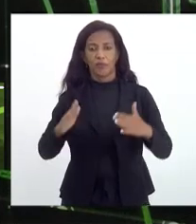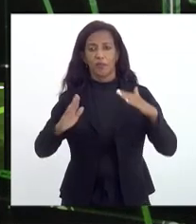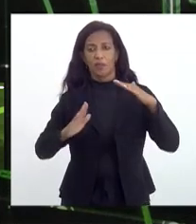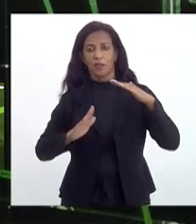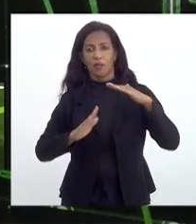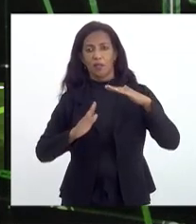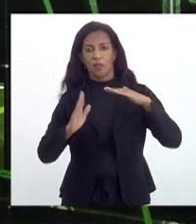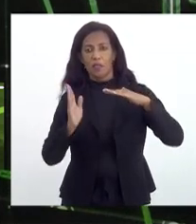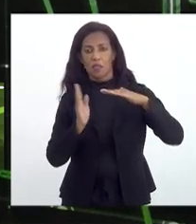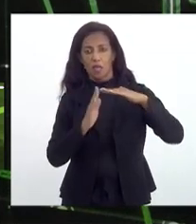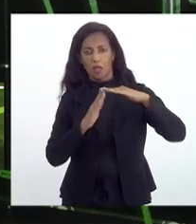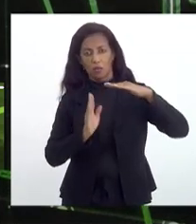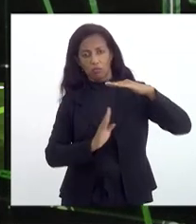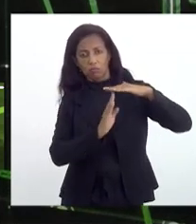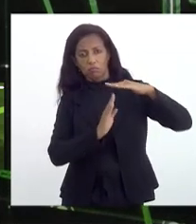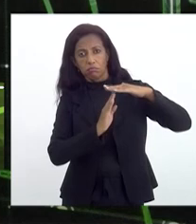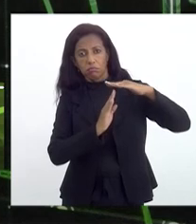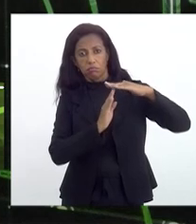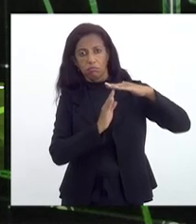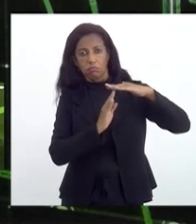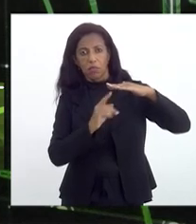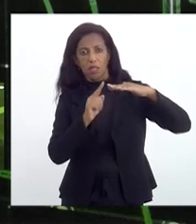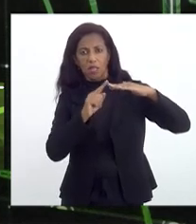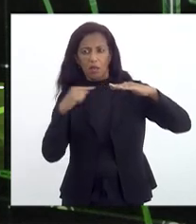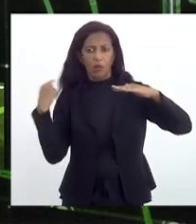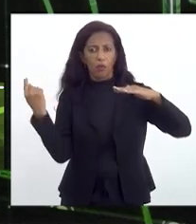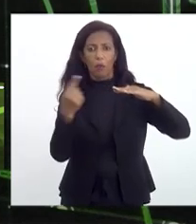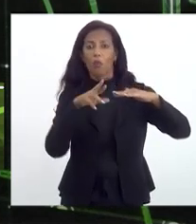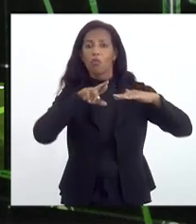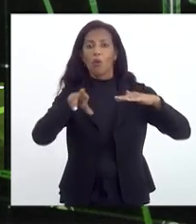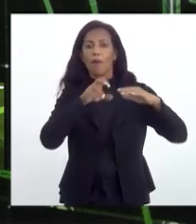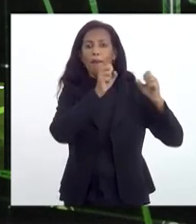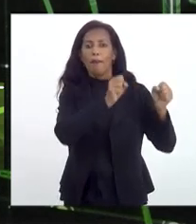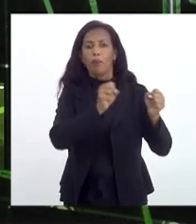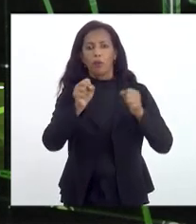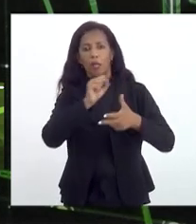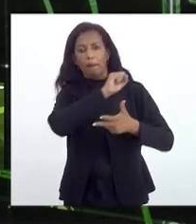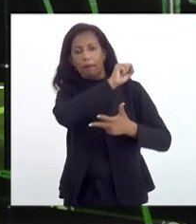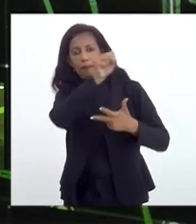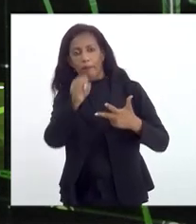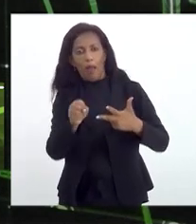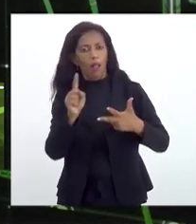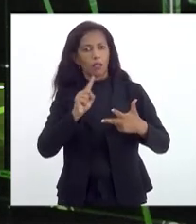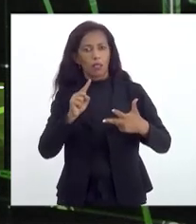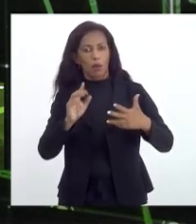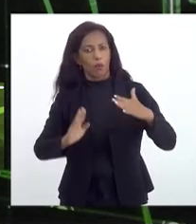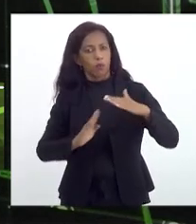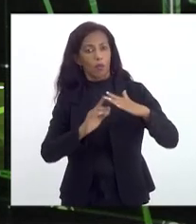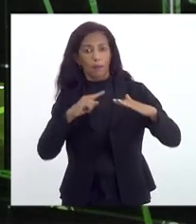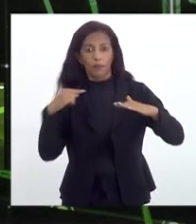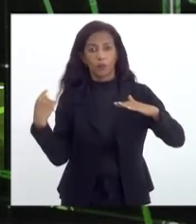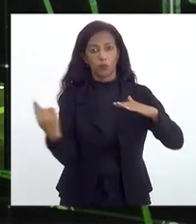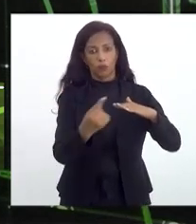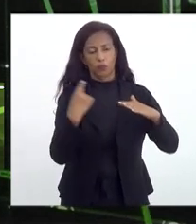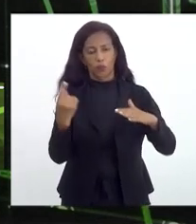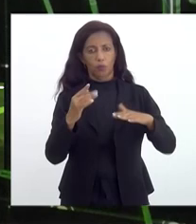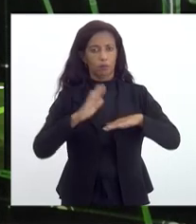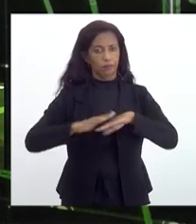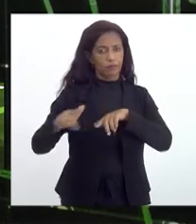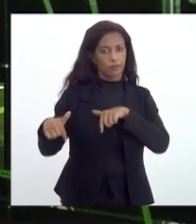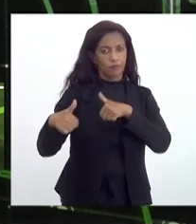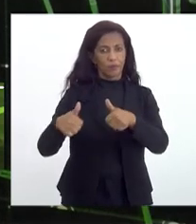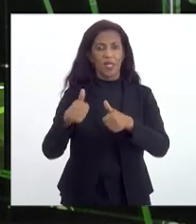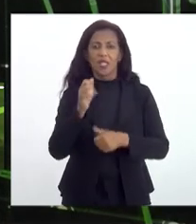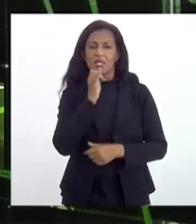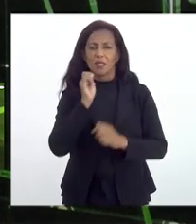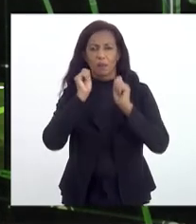global, ele não é por poder. Então, a execução, vamos supor, aqui a